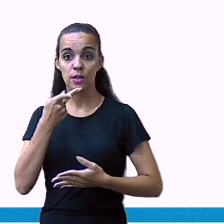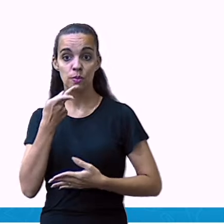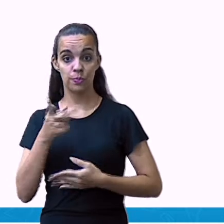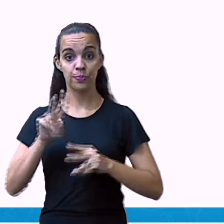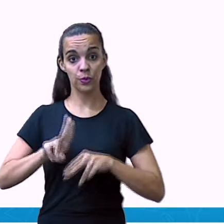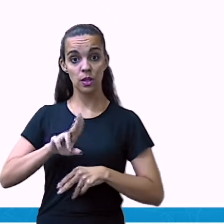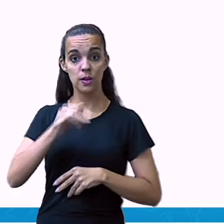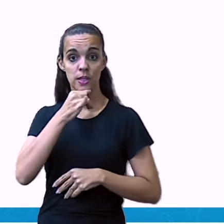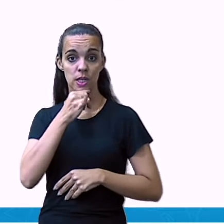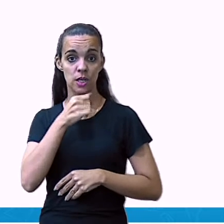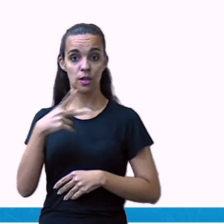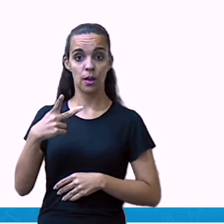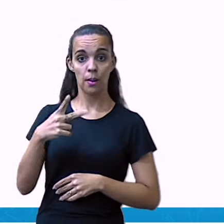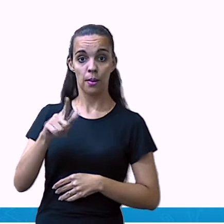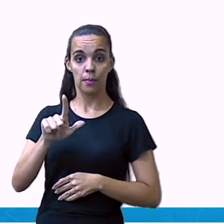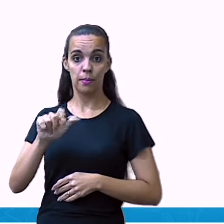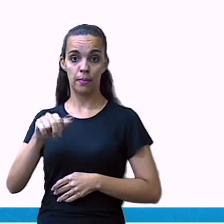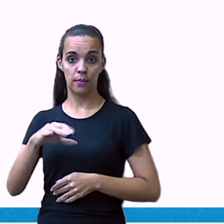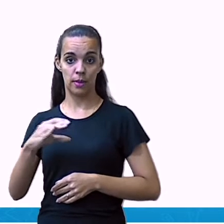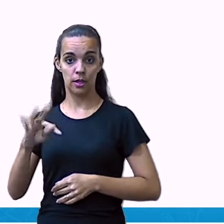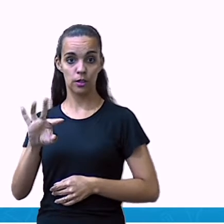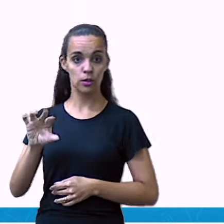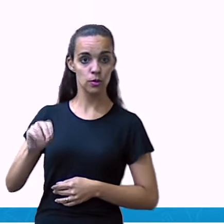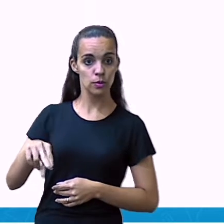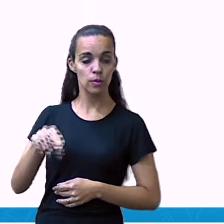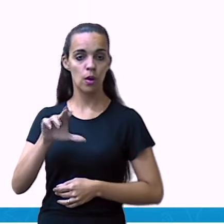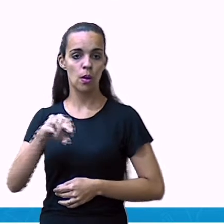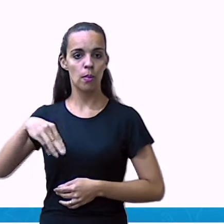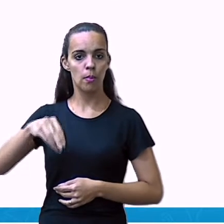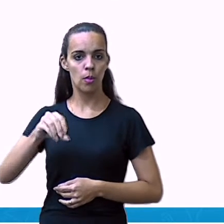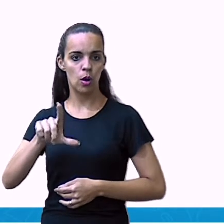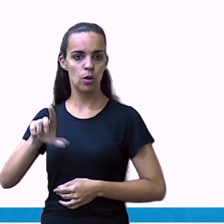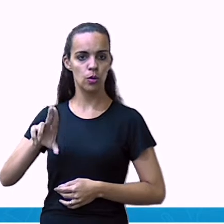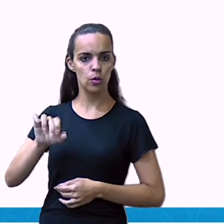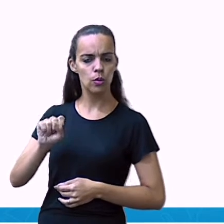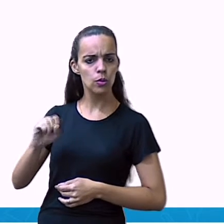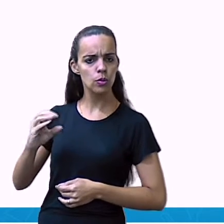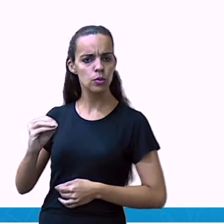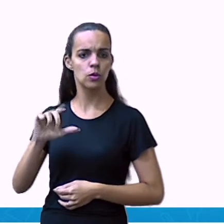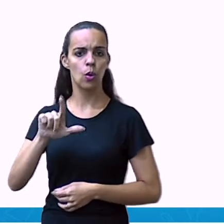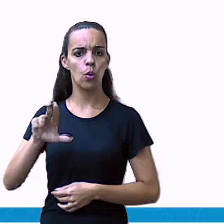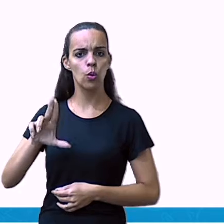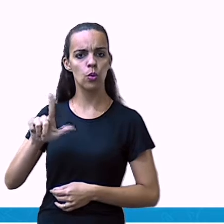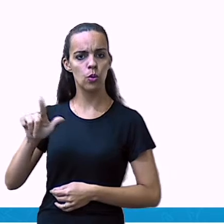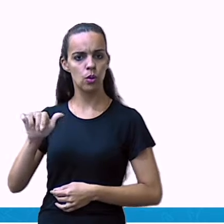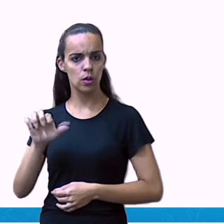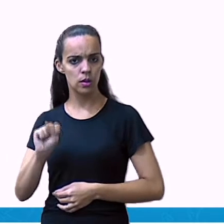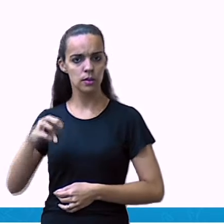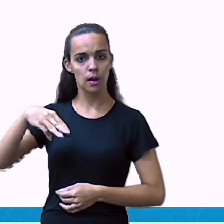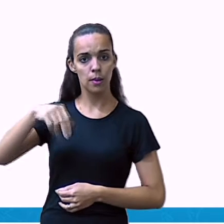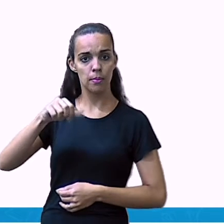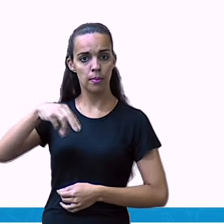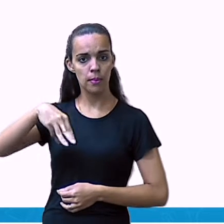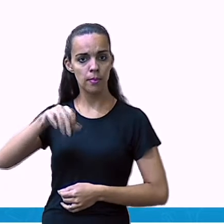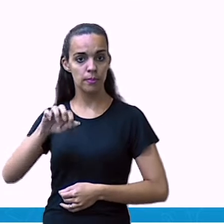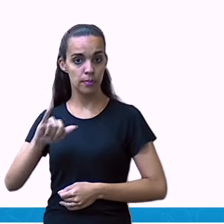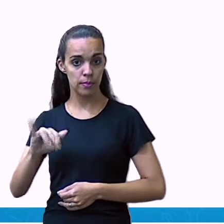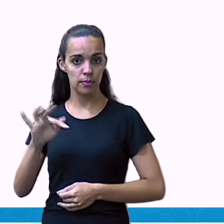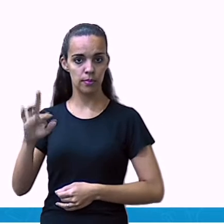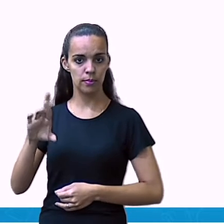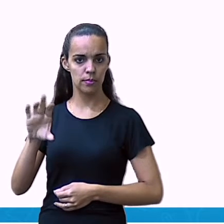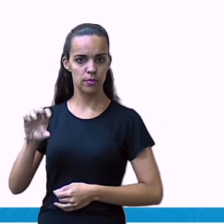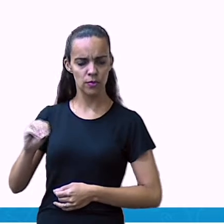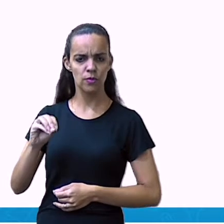maiores, plâncton, moluscos, lulas, mamíferos marinhos